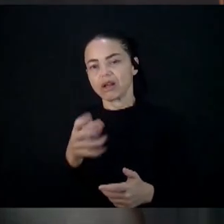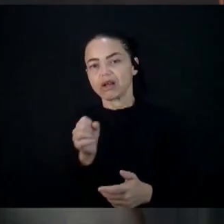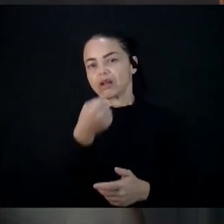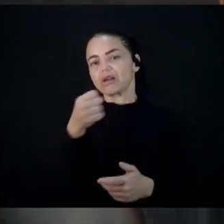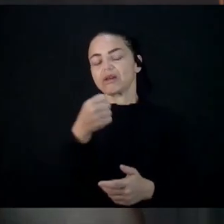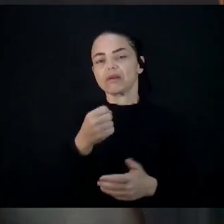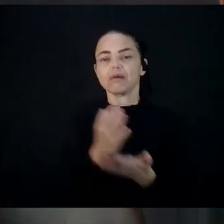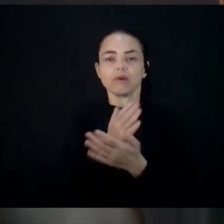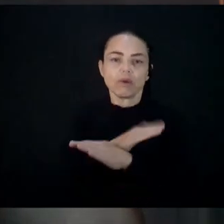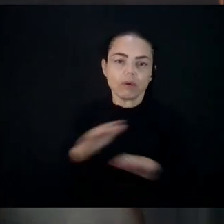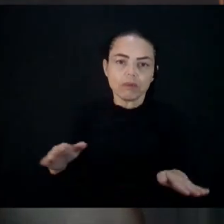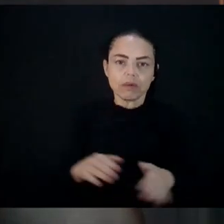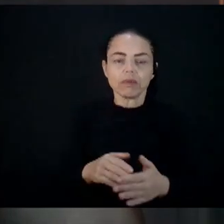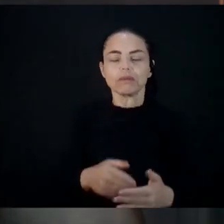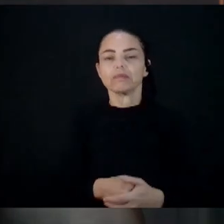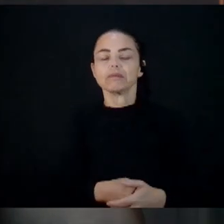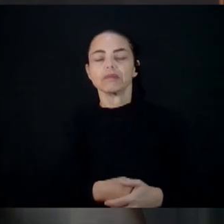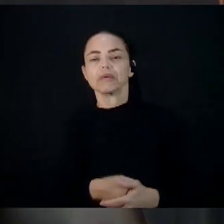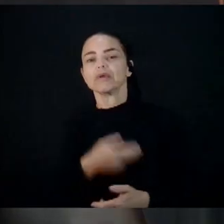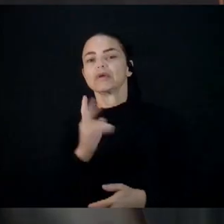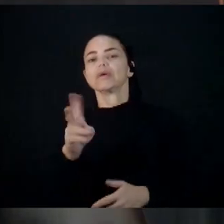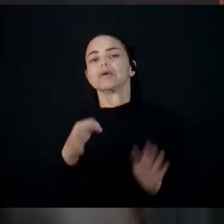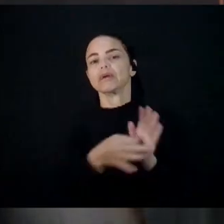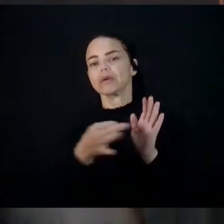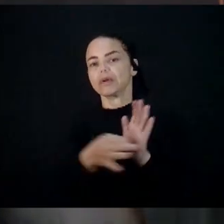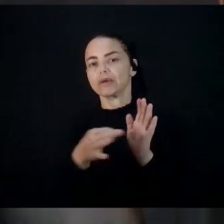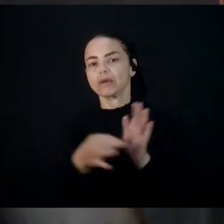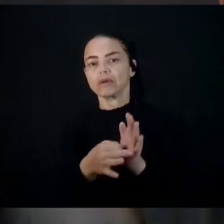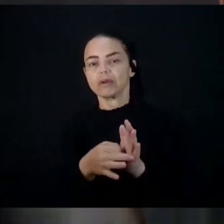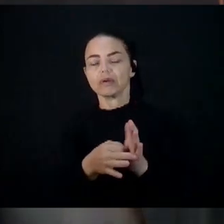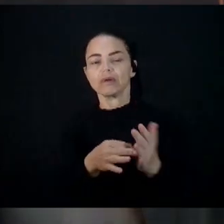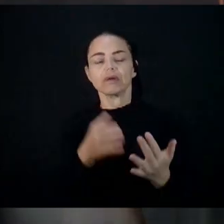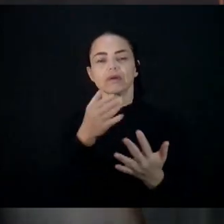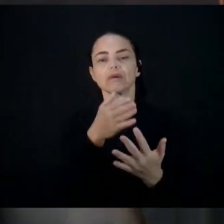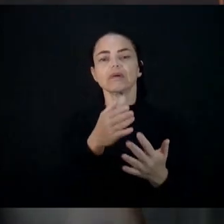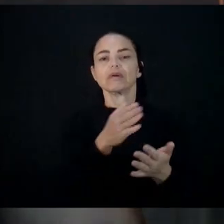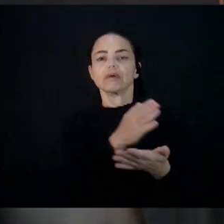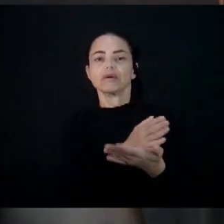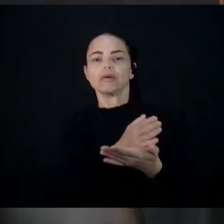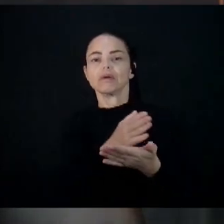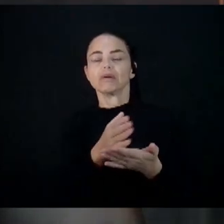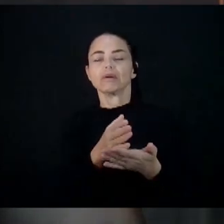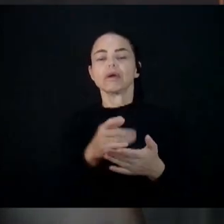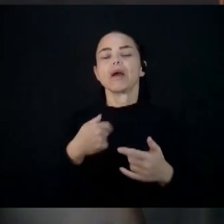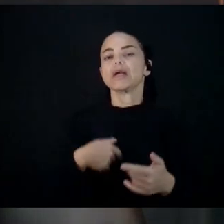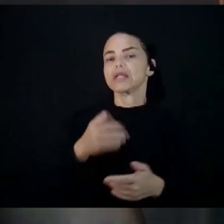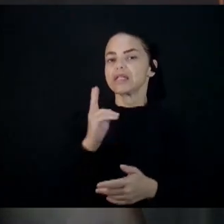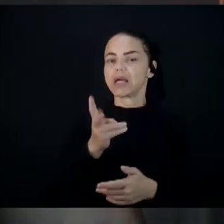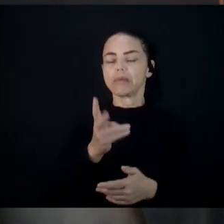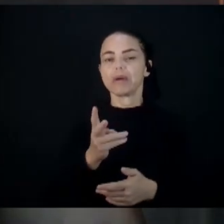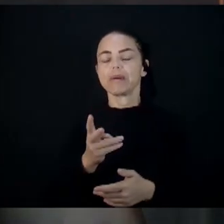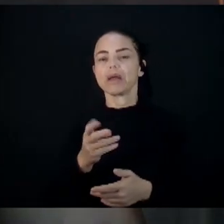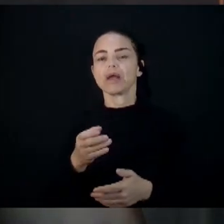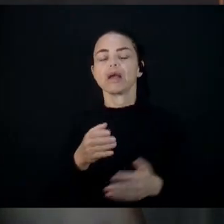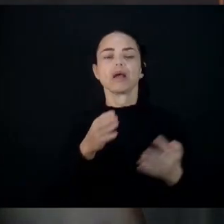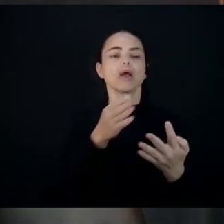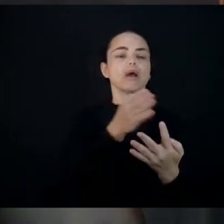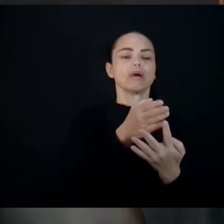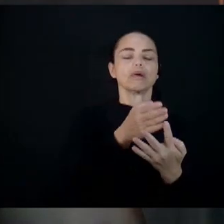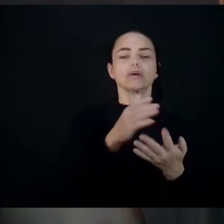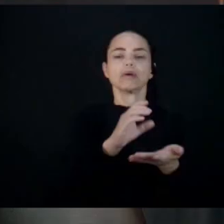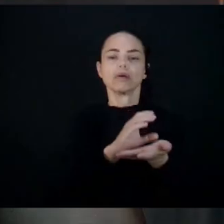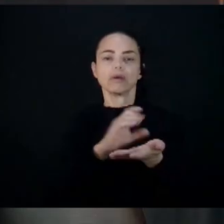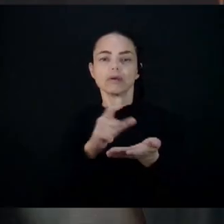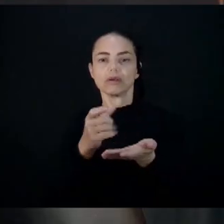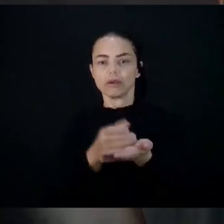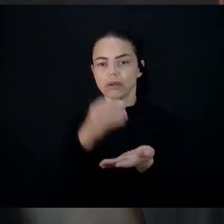isso. Outra dica que eu sempre dou, intercala a cerveja com água ou com alguma bebida não alcoólica. Então, para cada copo de cerveja que